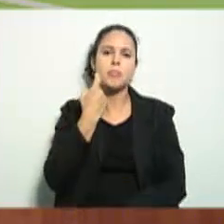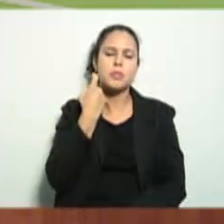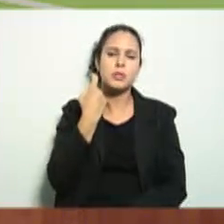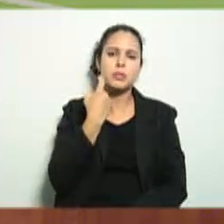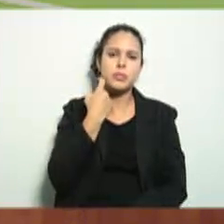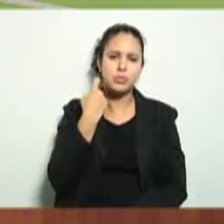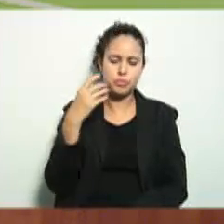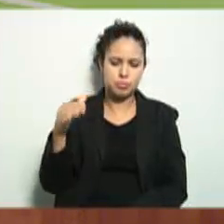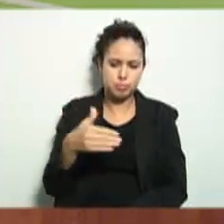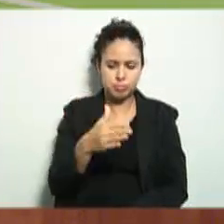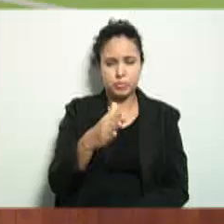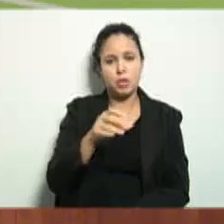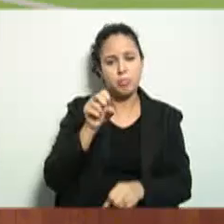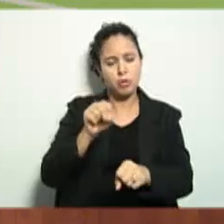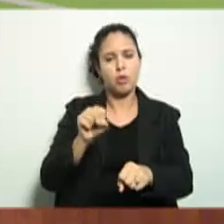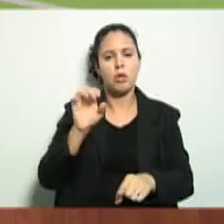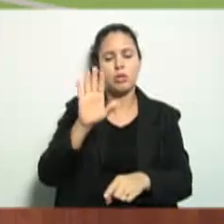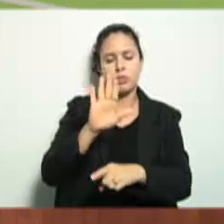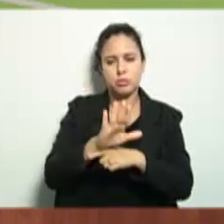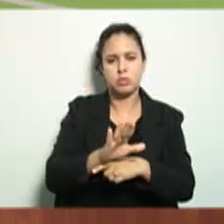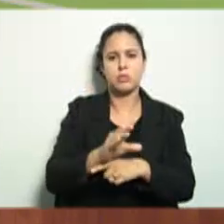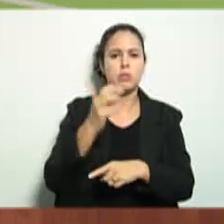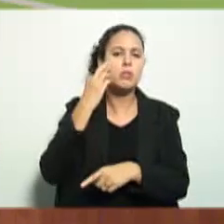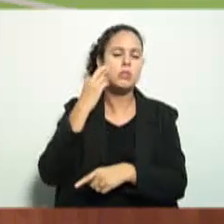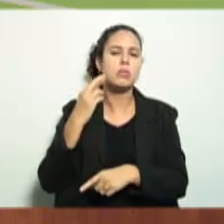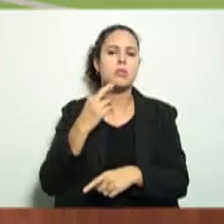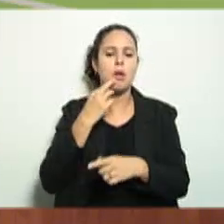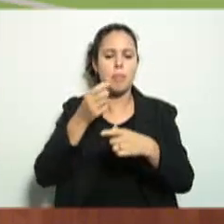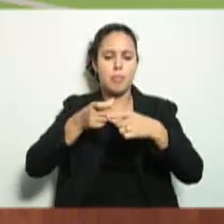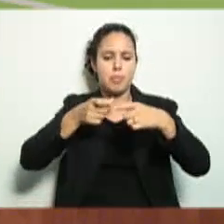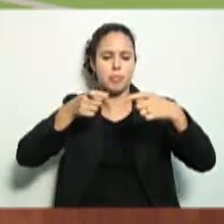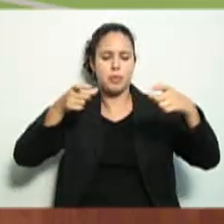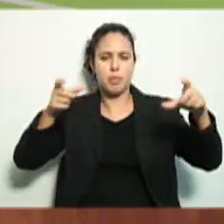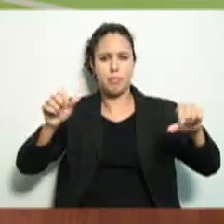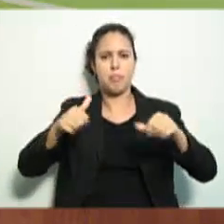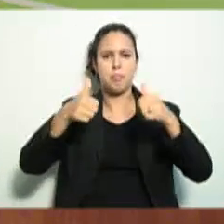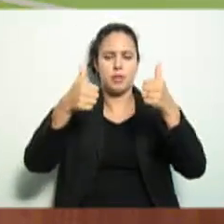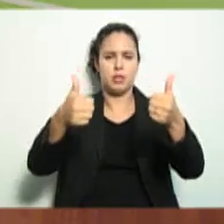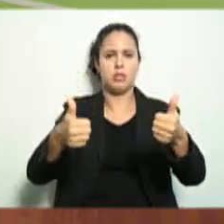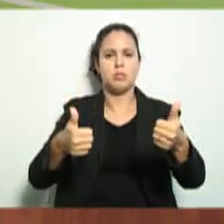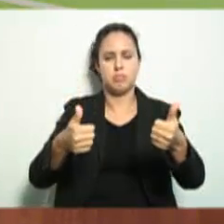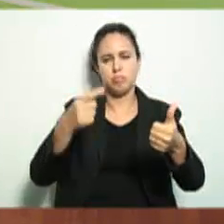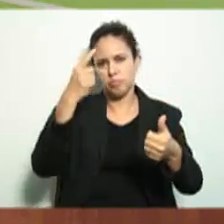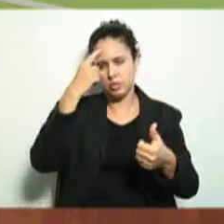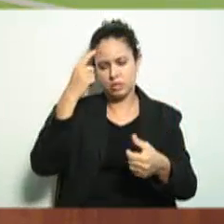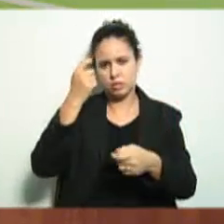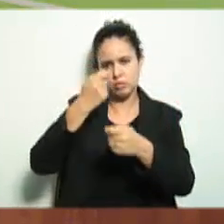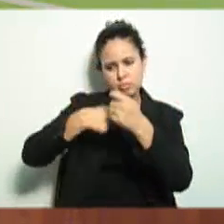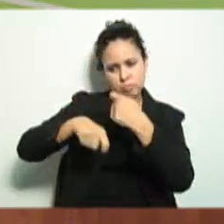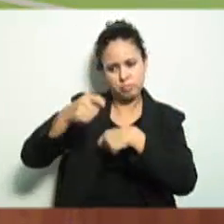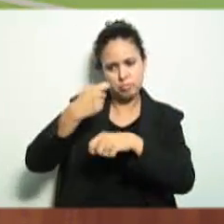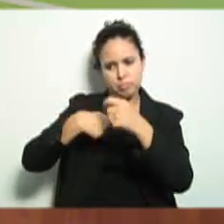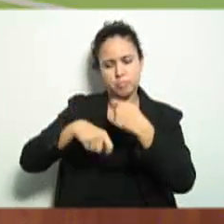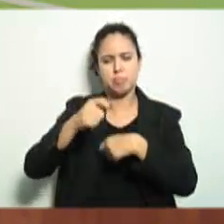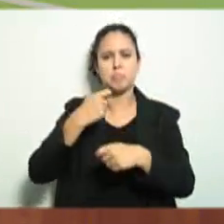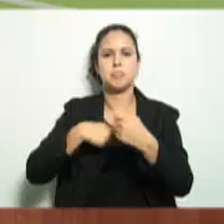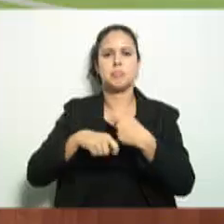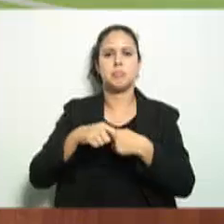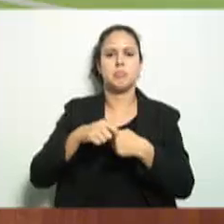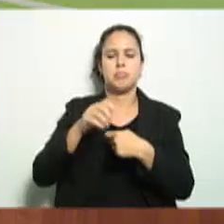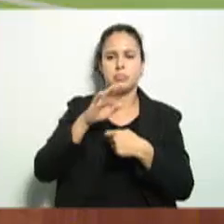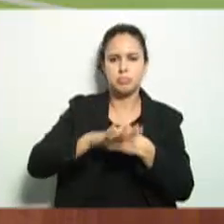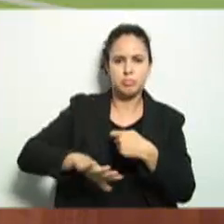cada vez mais melhor, talvez, em resultados econômicos quando a gente pensa a nível